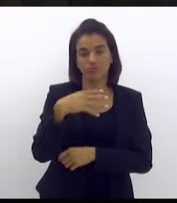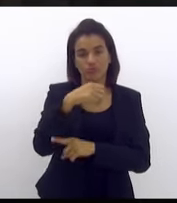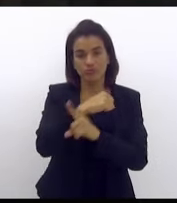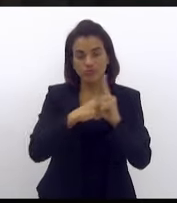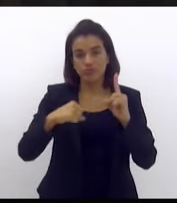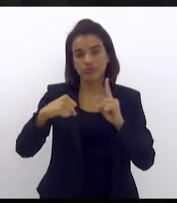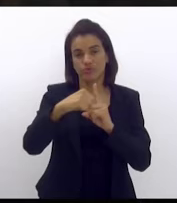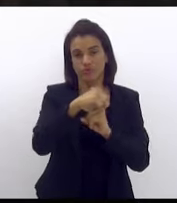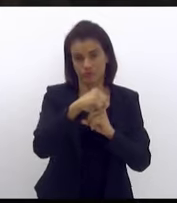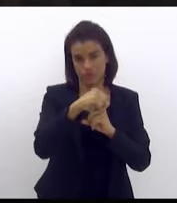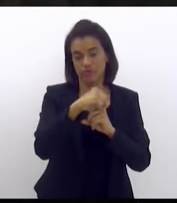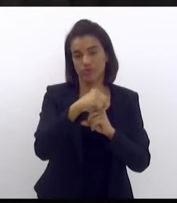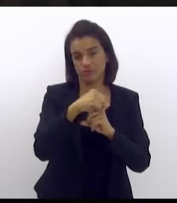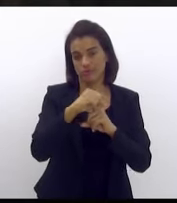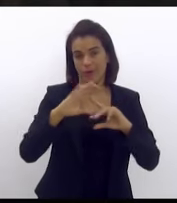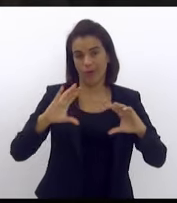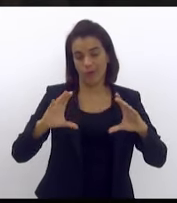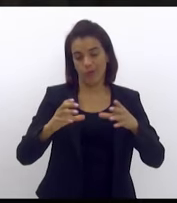social e coletivo